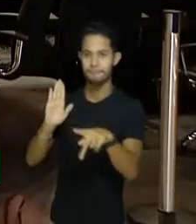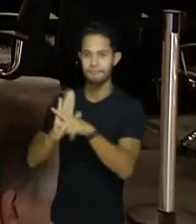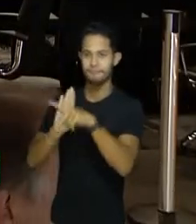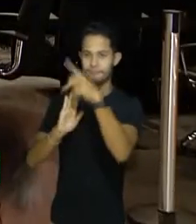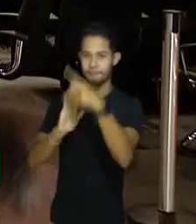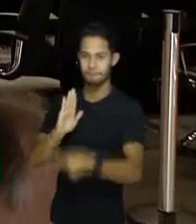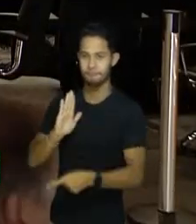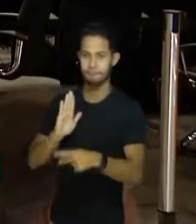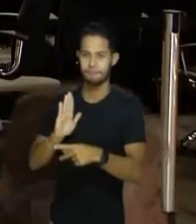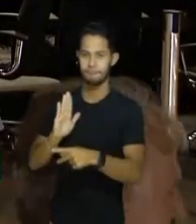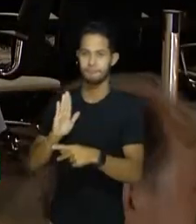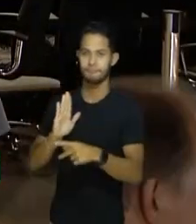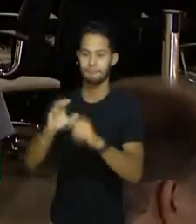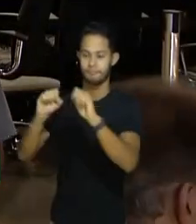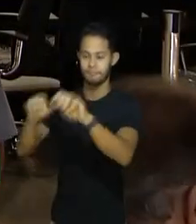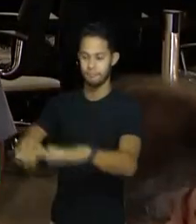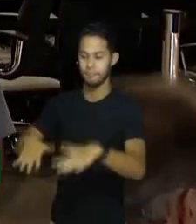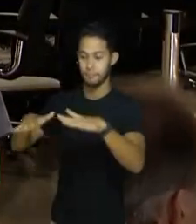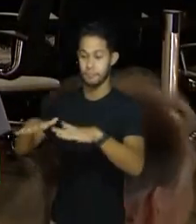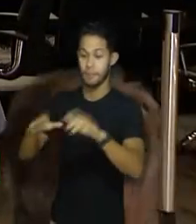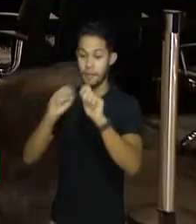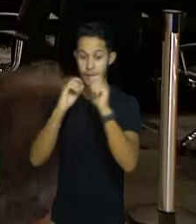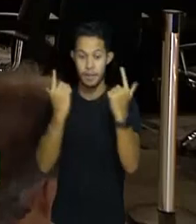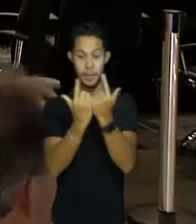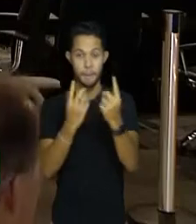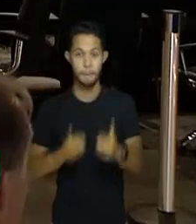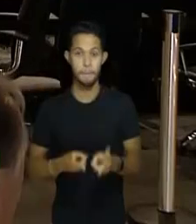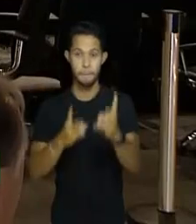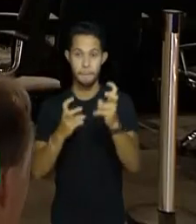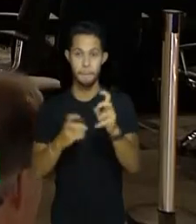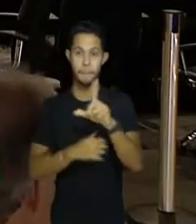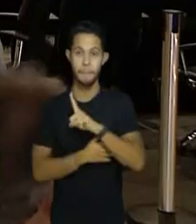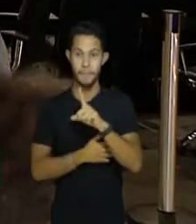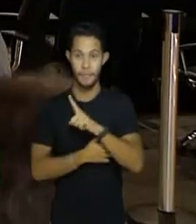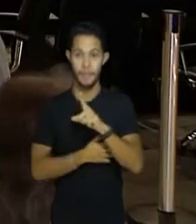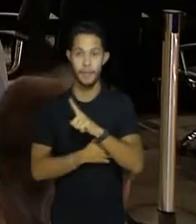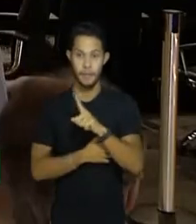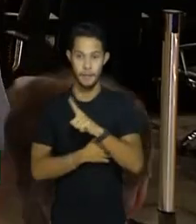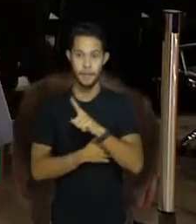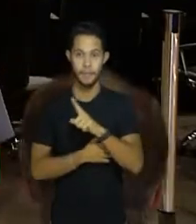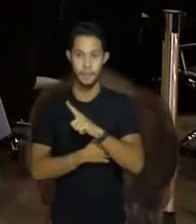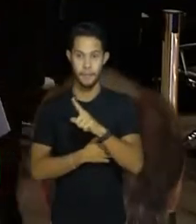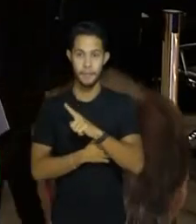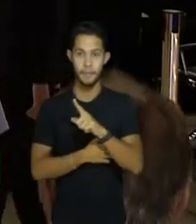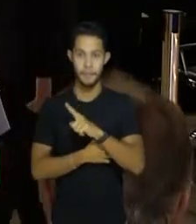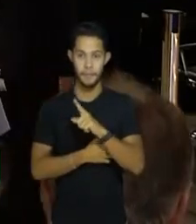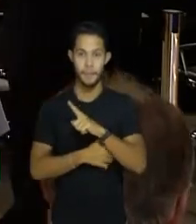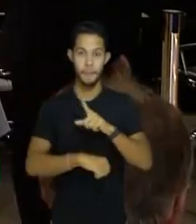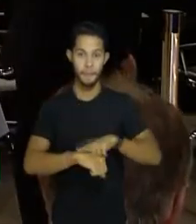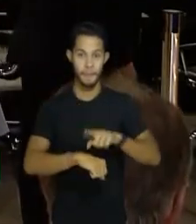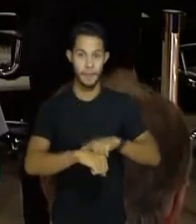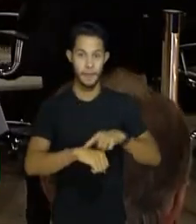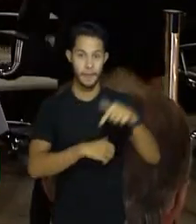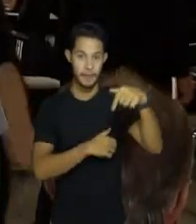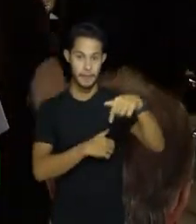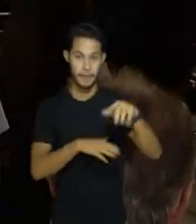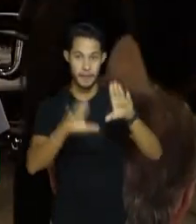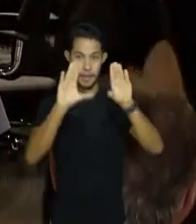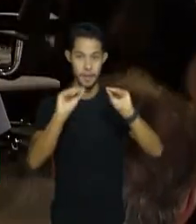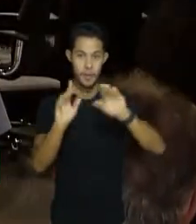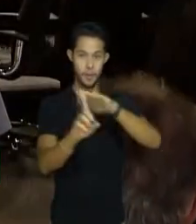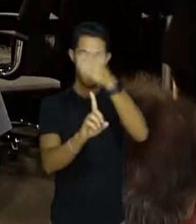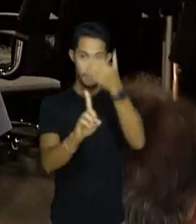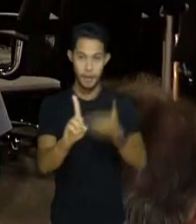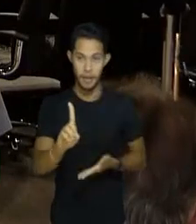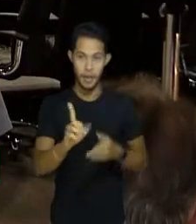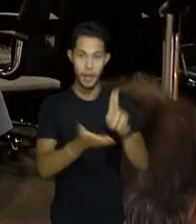descentralizadas, a casa identificou, né, que havia uma possibilidade de sessão solene, e hoje nós temos às 19 horas a sessão solene em homenagem à FURB, a Universidade Regional